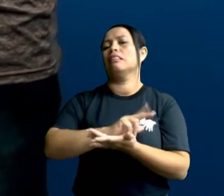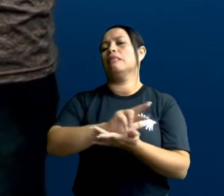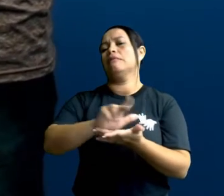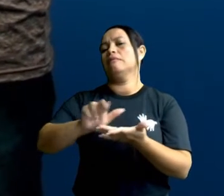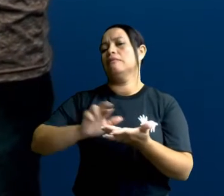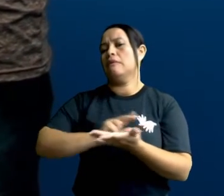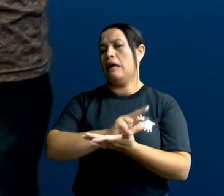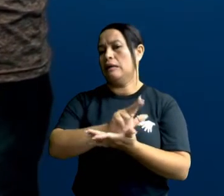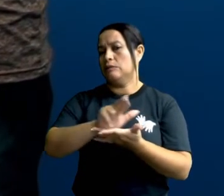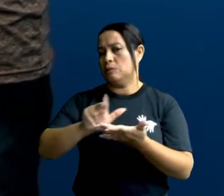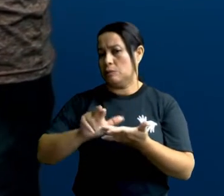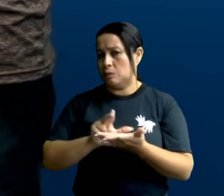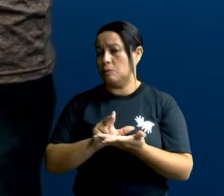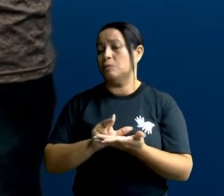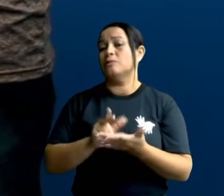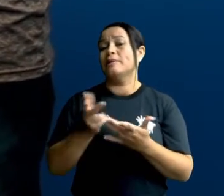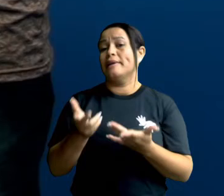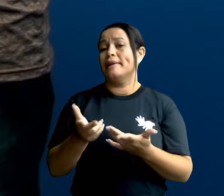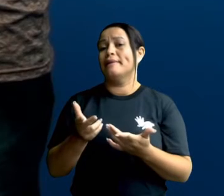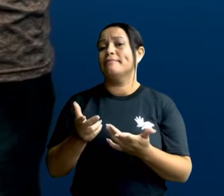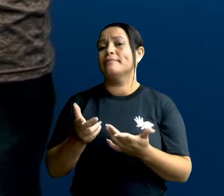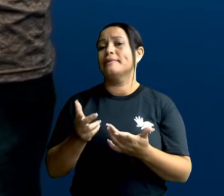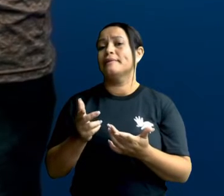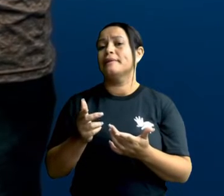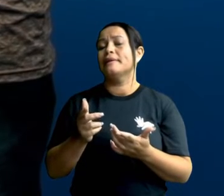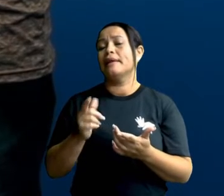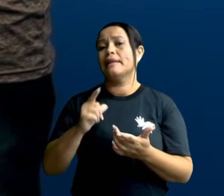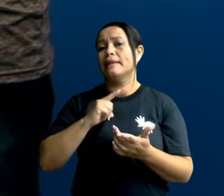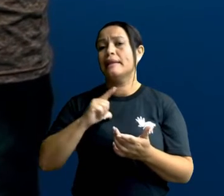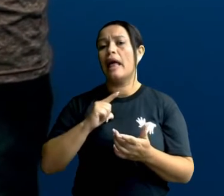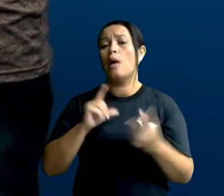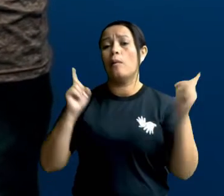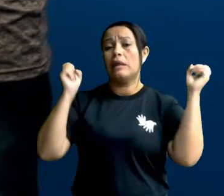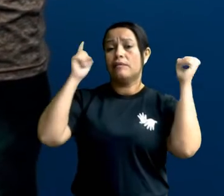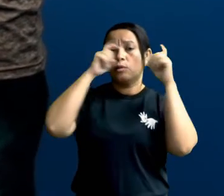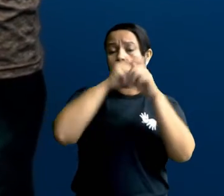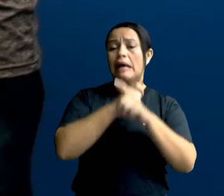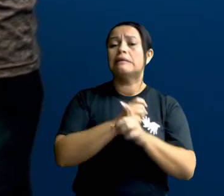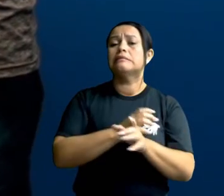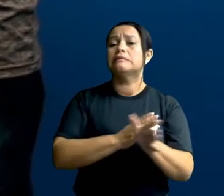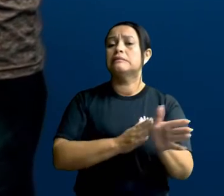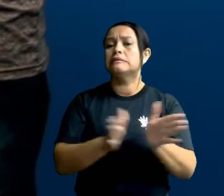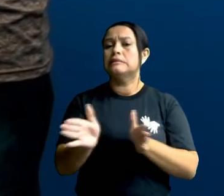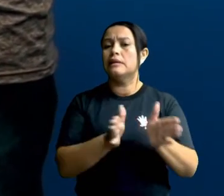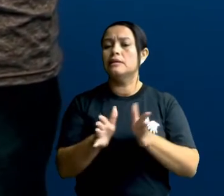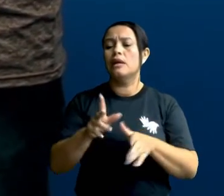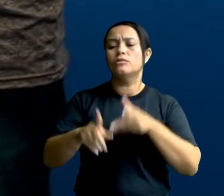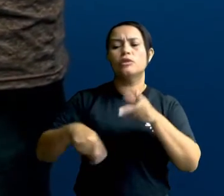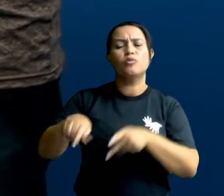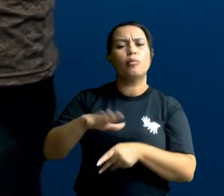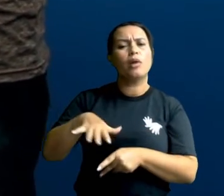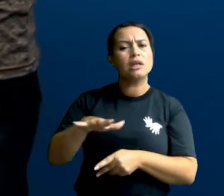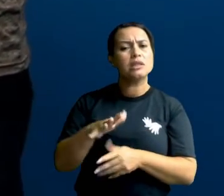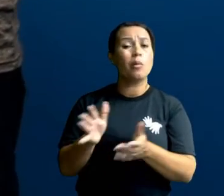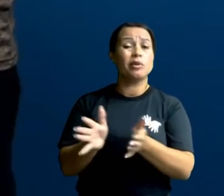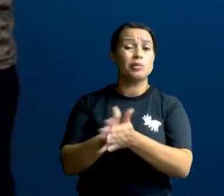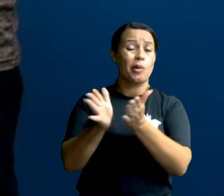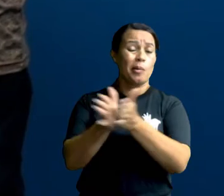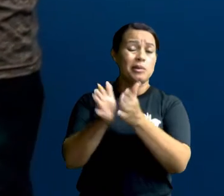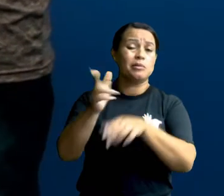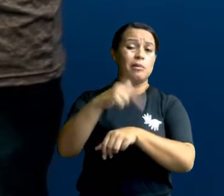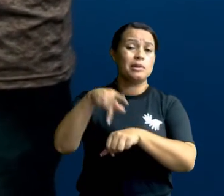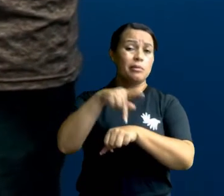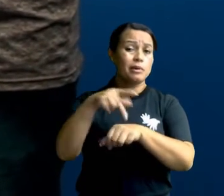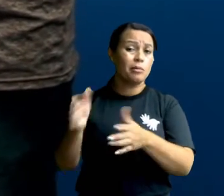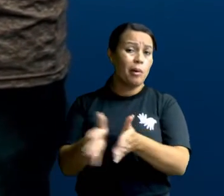vários fatores, né, que concorrem para que haja uma dificuldade de acesso das populações mais pobres, né,